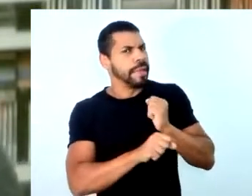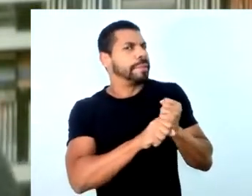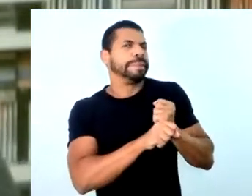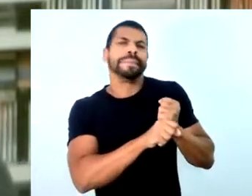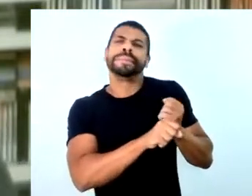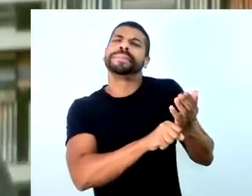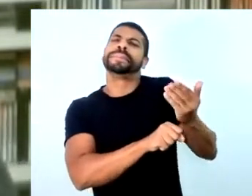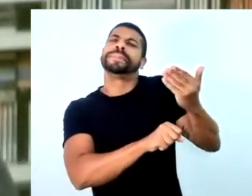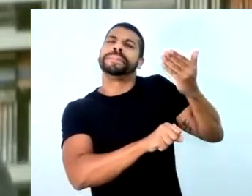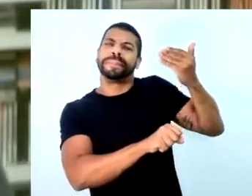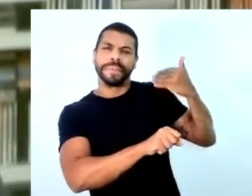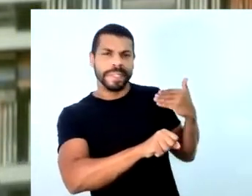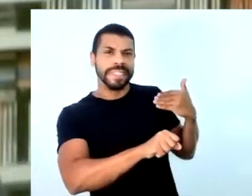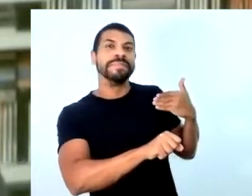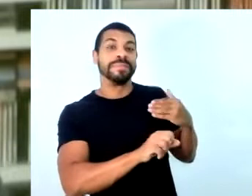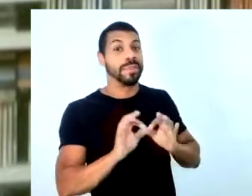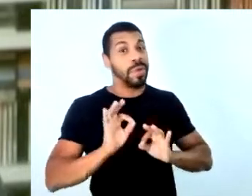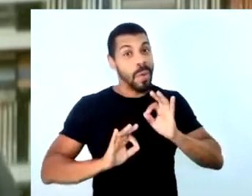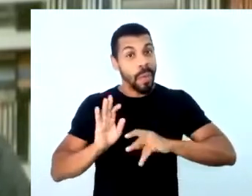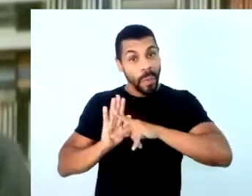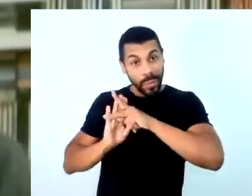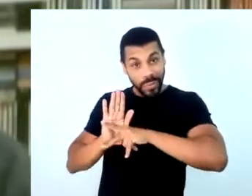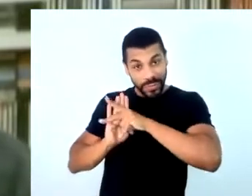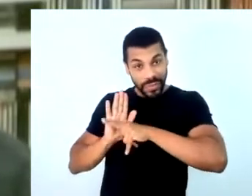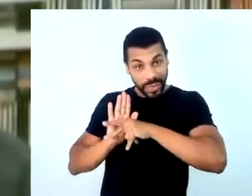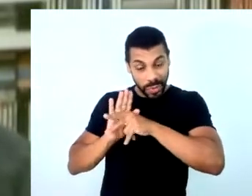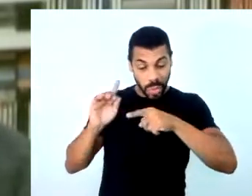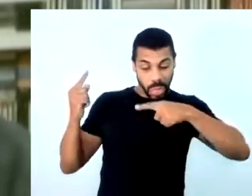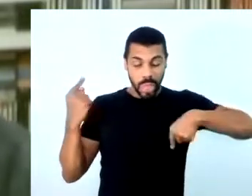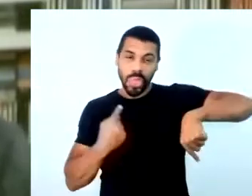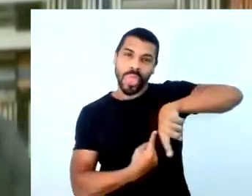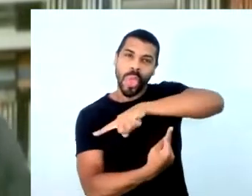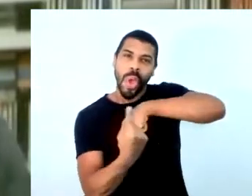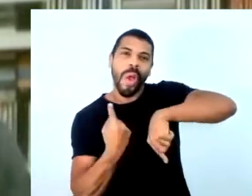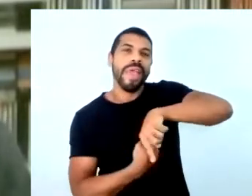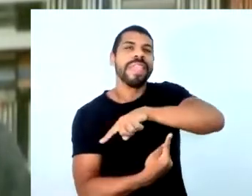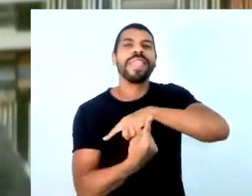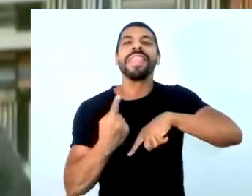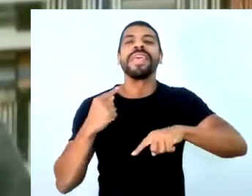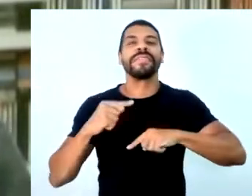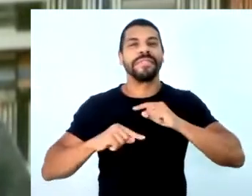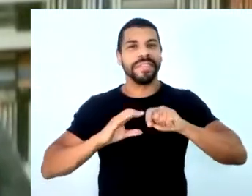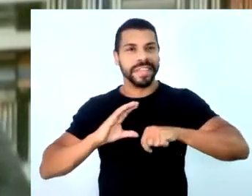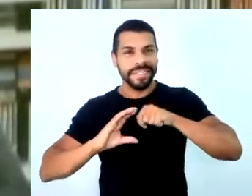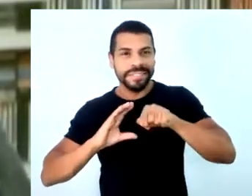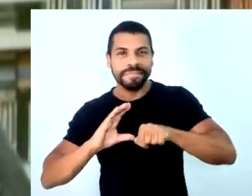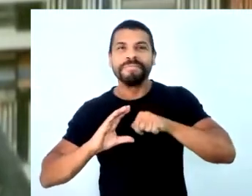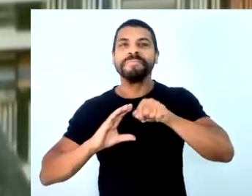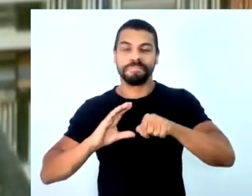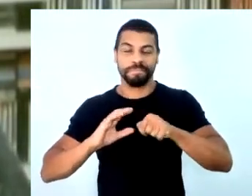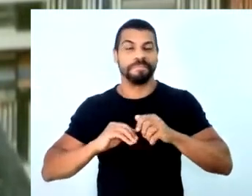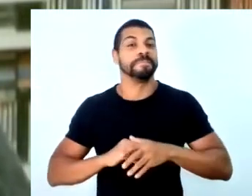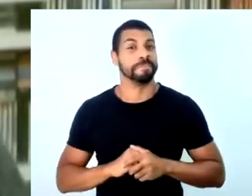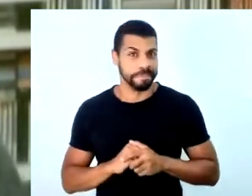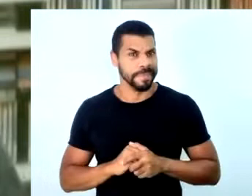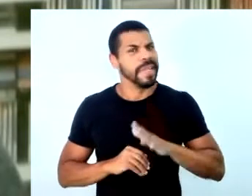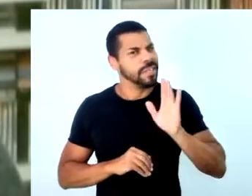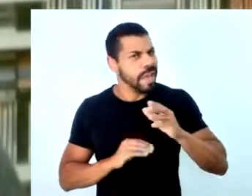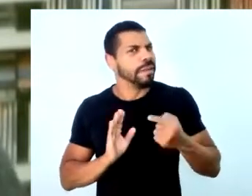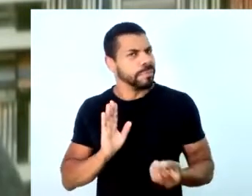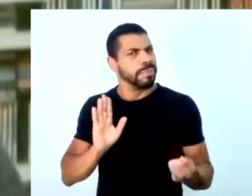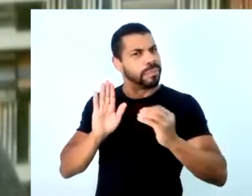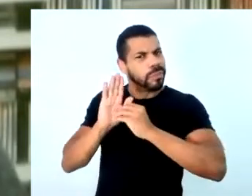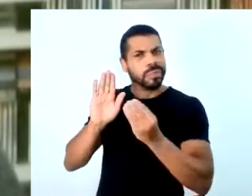gente já conhece há bastante tempo. Eu tenho um outro projeto também, que é o Nós na Fita. Talvez tenha gente aí do Nós assistindo aí pelo canal